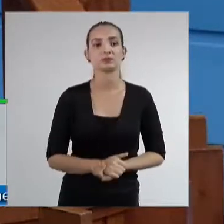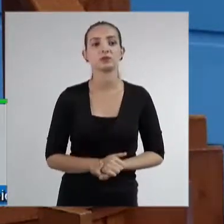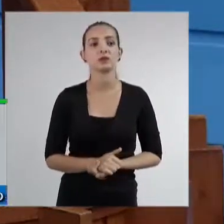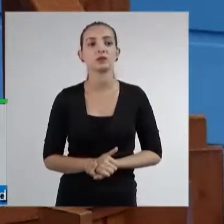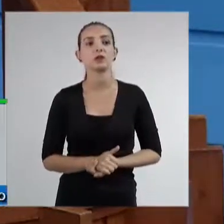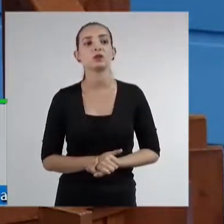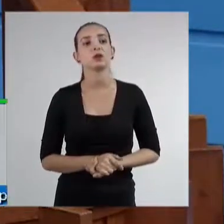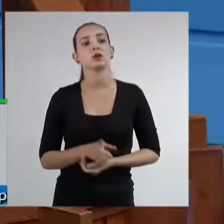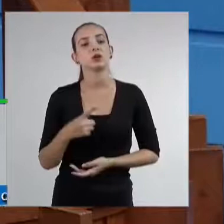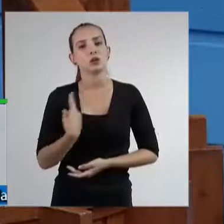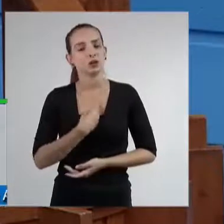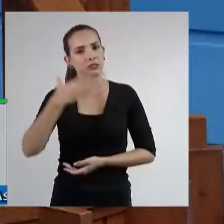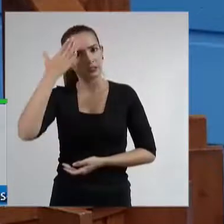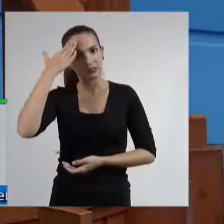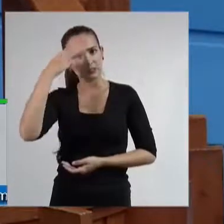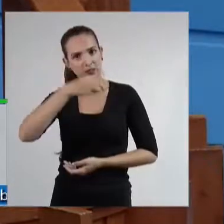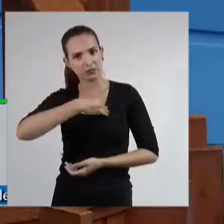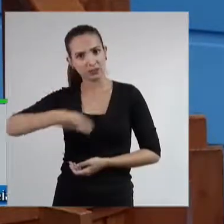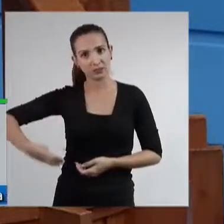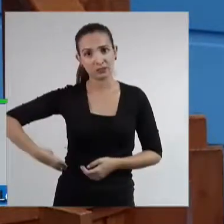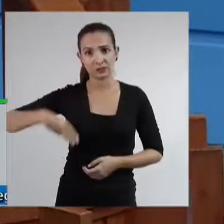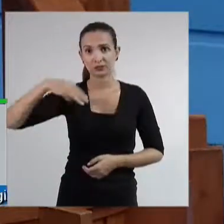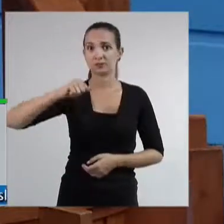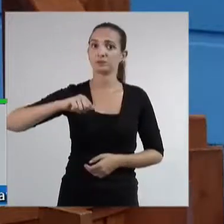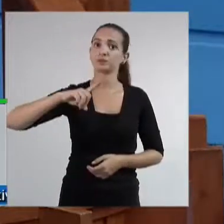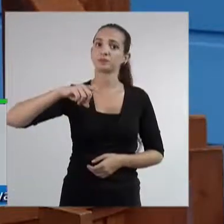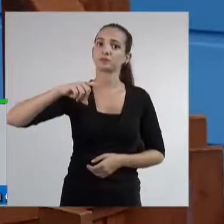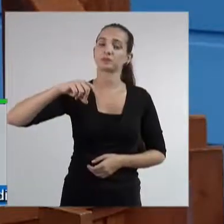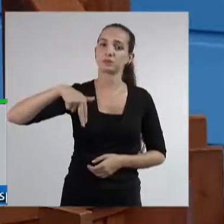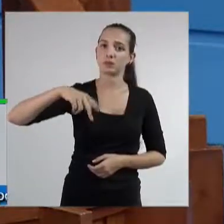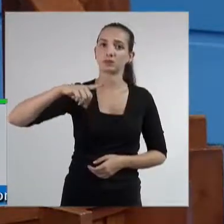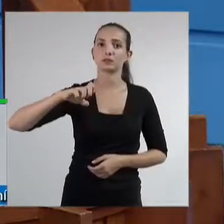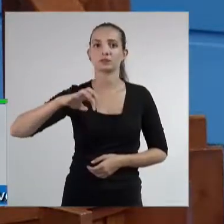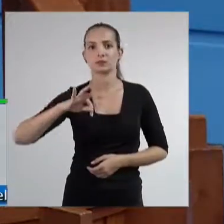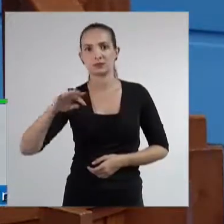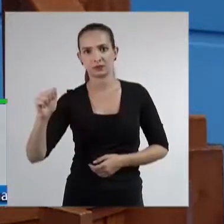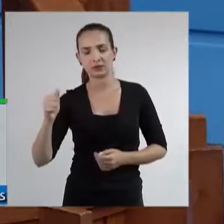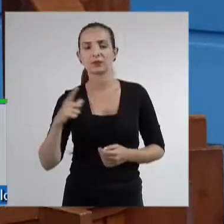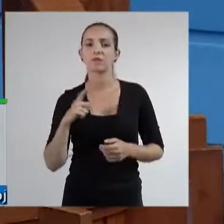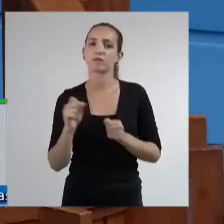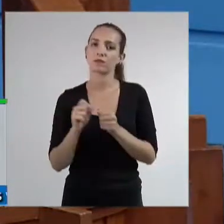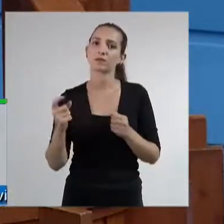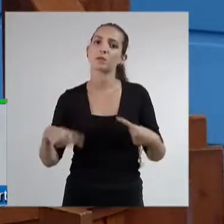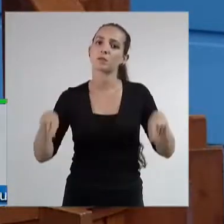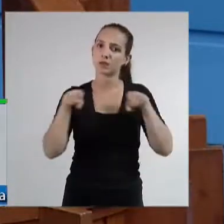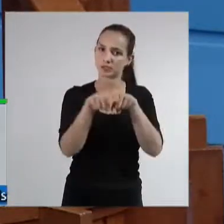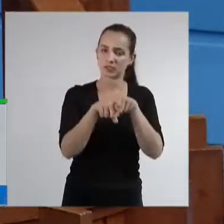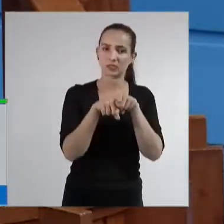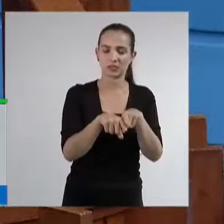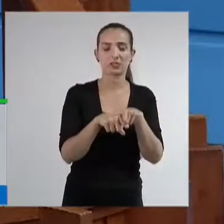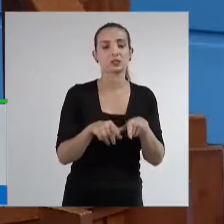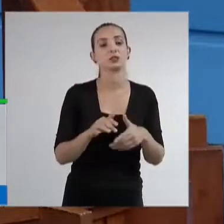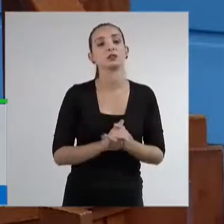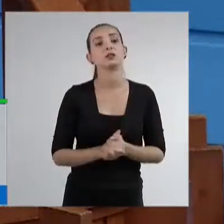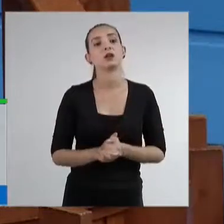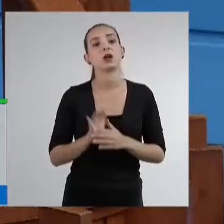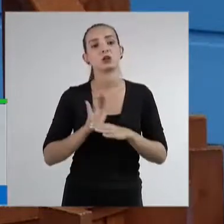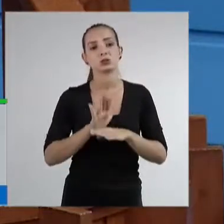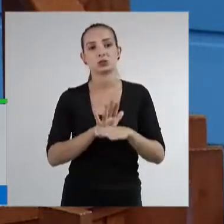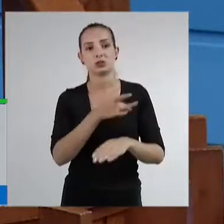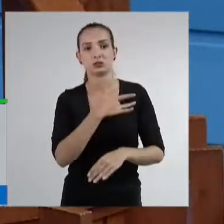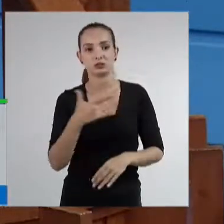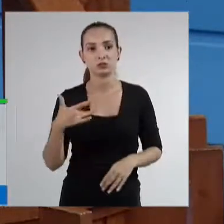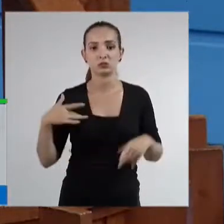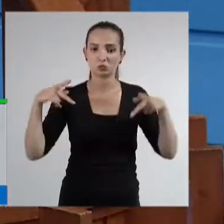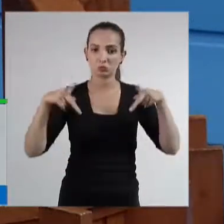podemos contar para fazermos parcerias importantes e melhorar o atendimento à saúde pública da nossa